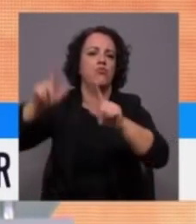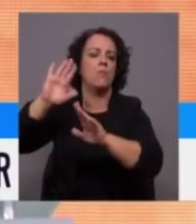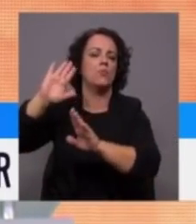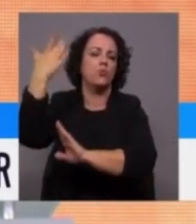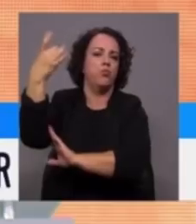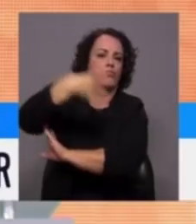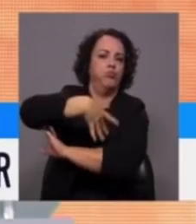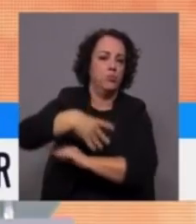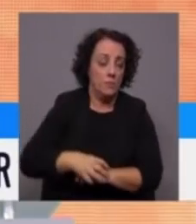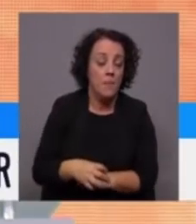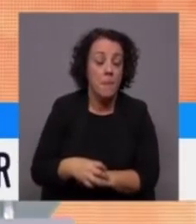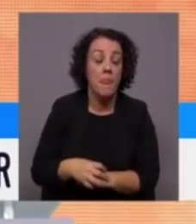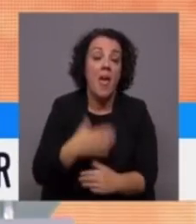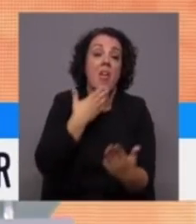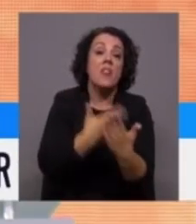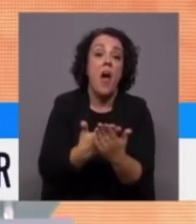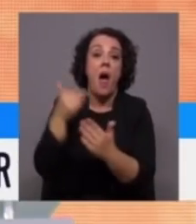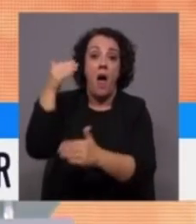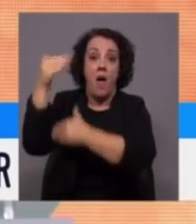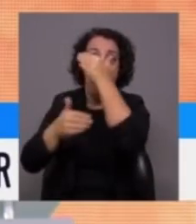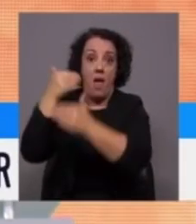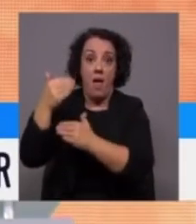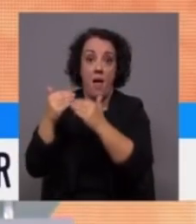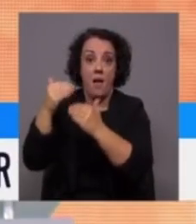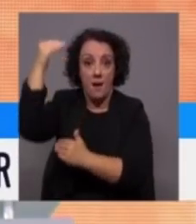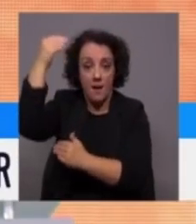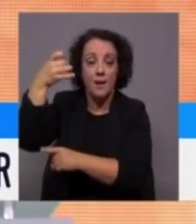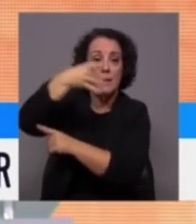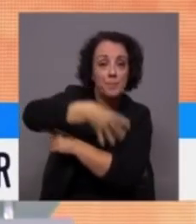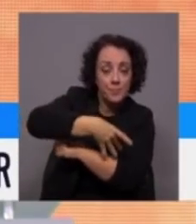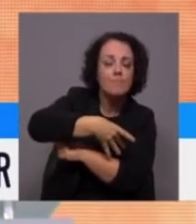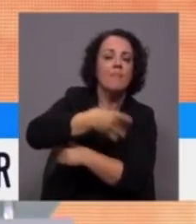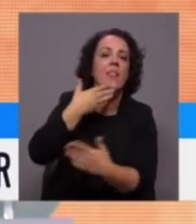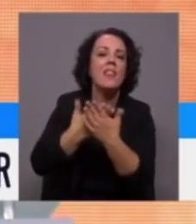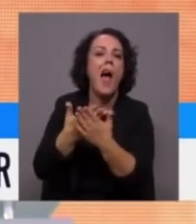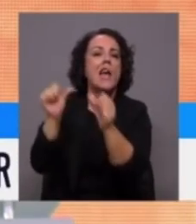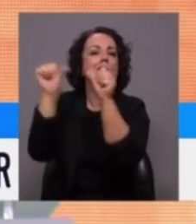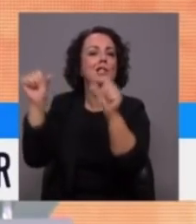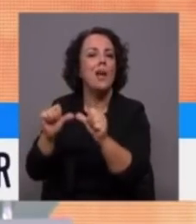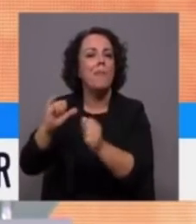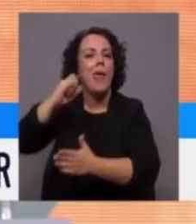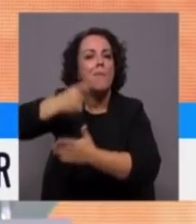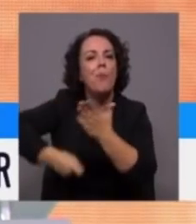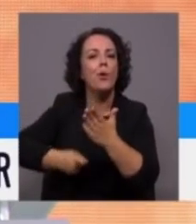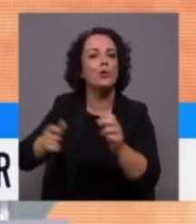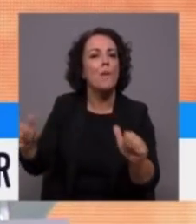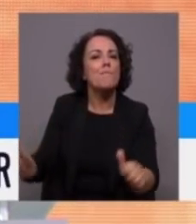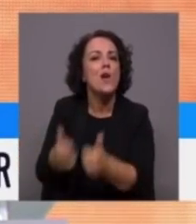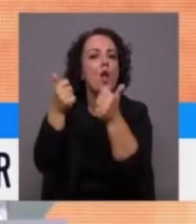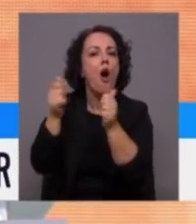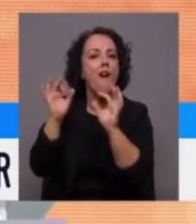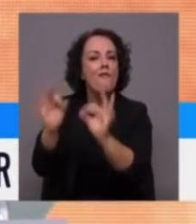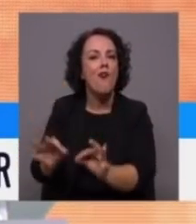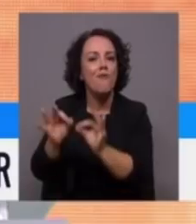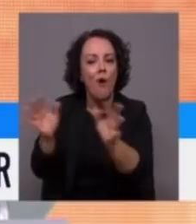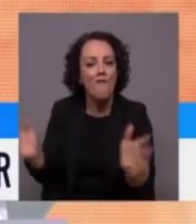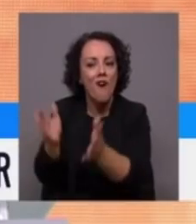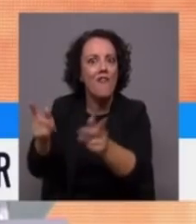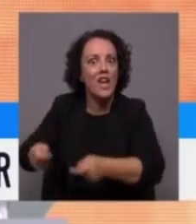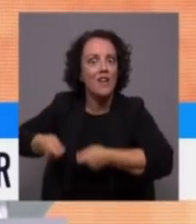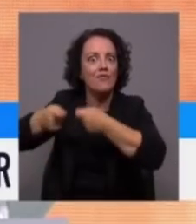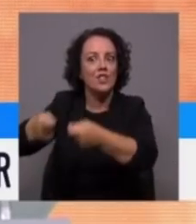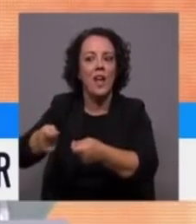e um dos motivos 14 por uns mais crescimento é que eles sempre estão muito em si mais amigos não só do do do investimento mas sobretudo da